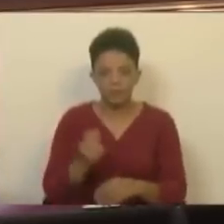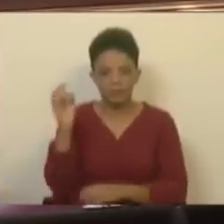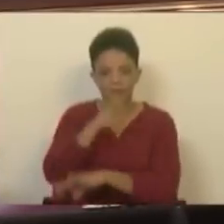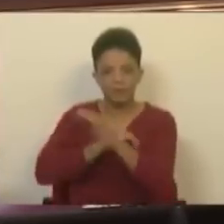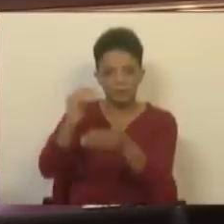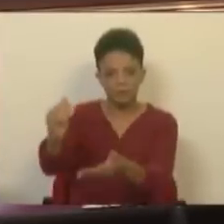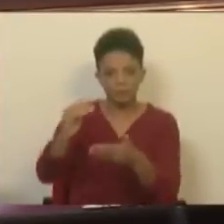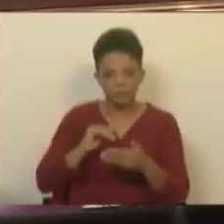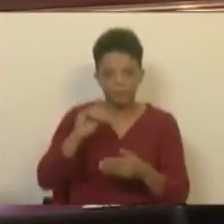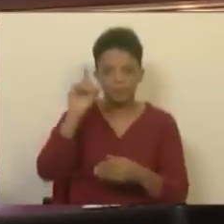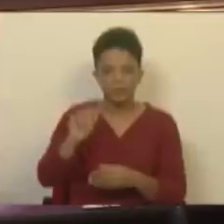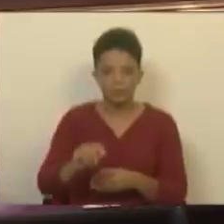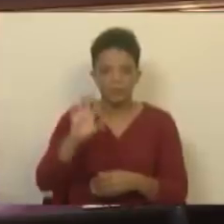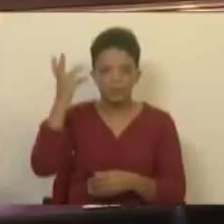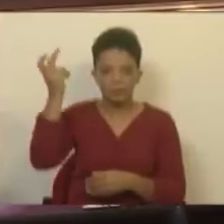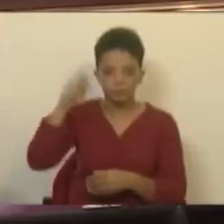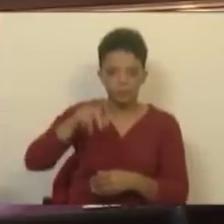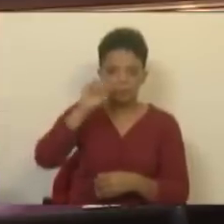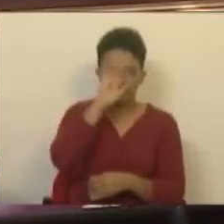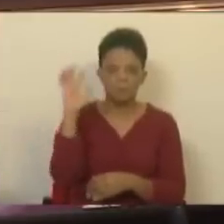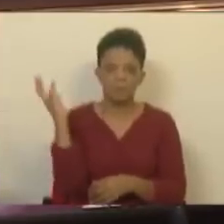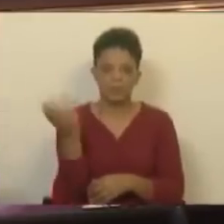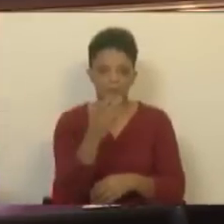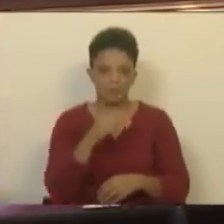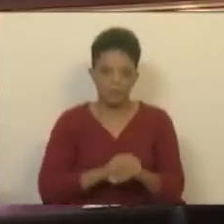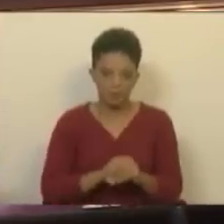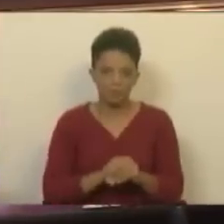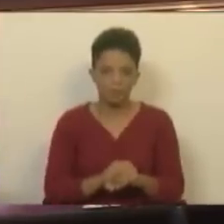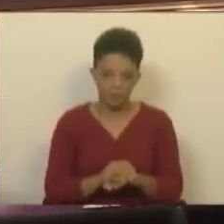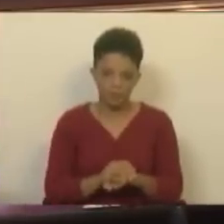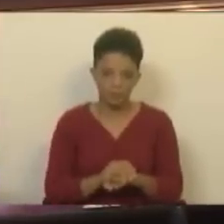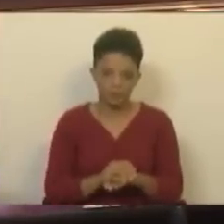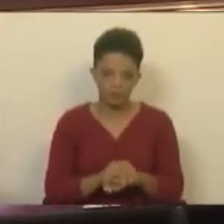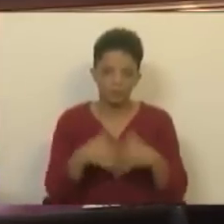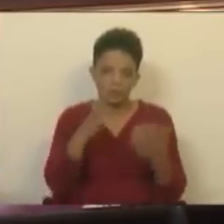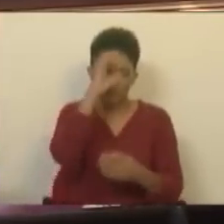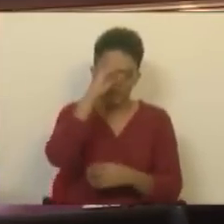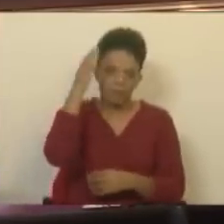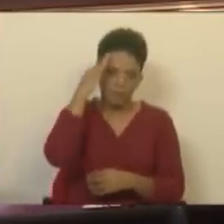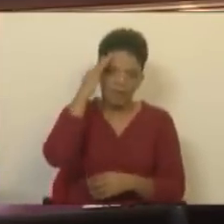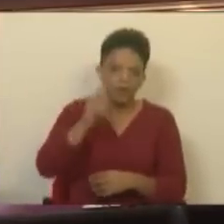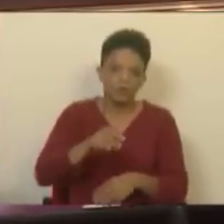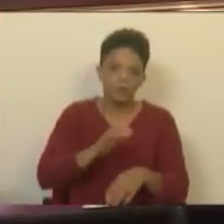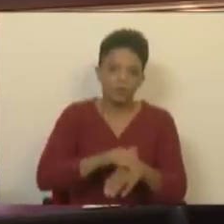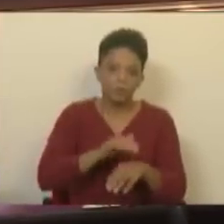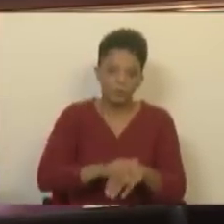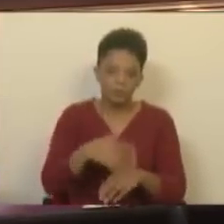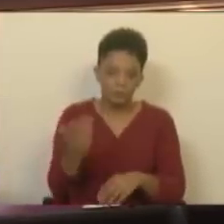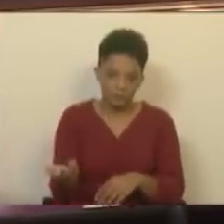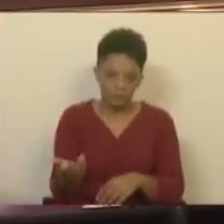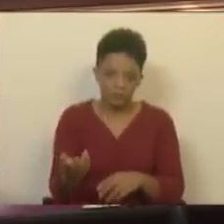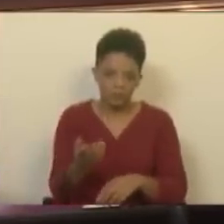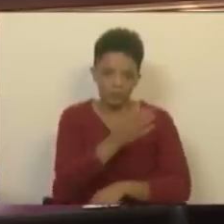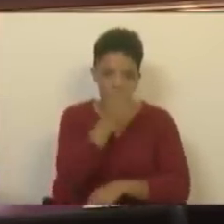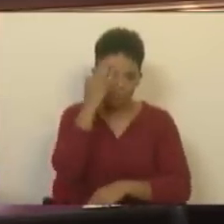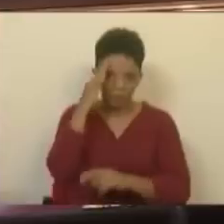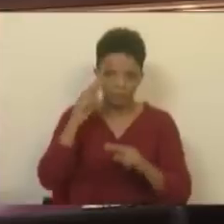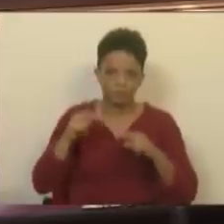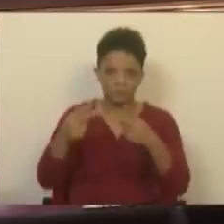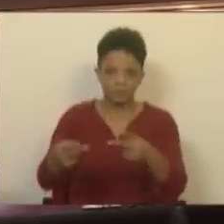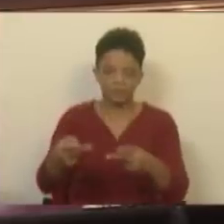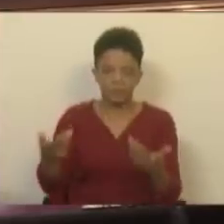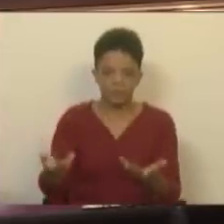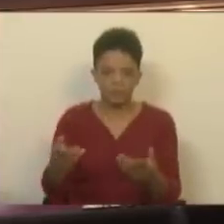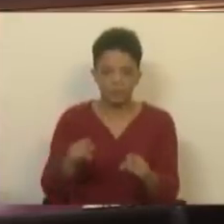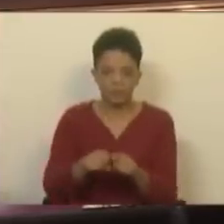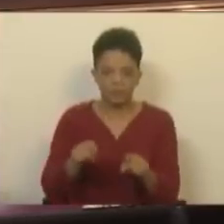comunitários em matéria a climática e ambiental e de facto O que é que o governo prevê com esta transferência de competências se vai assegurar que nem a